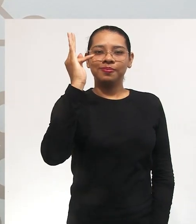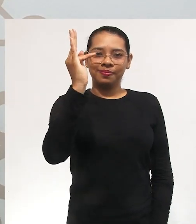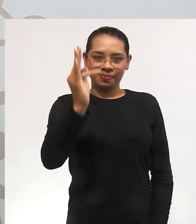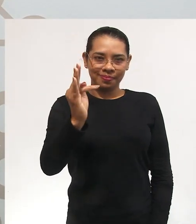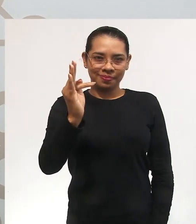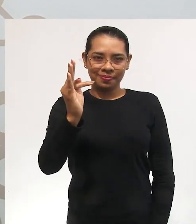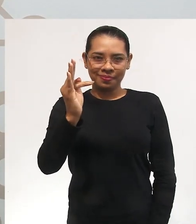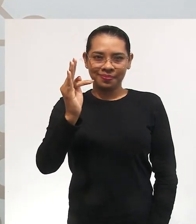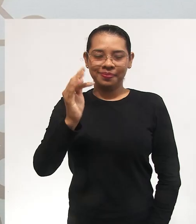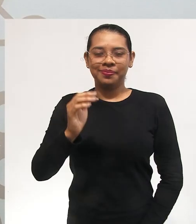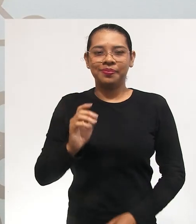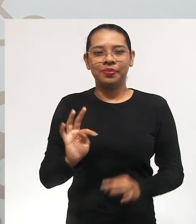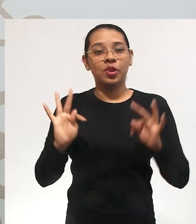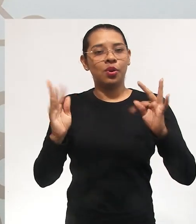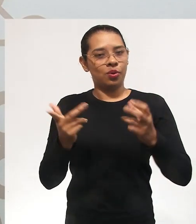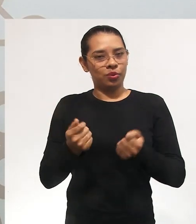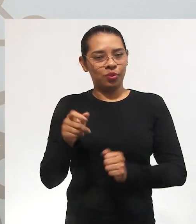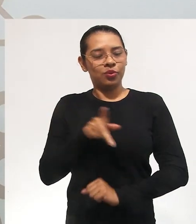futuros professores,